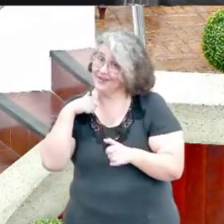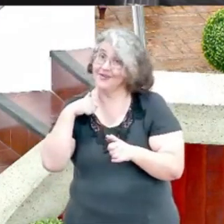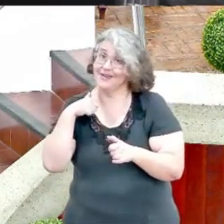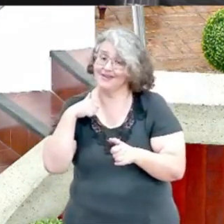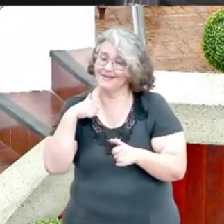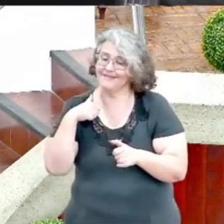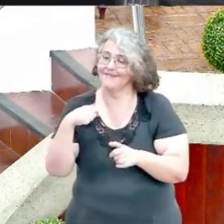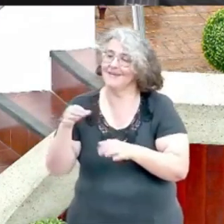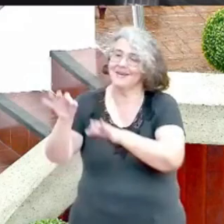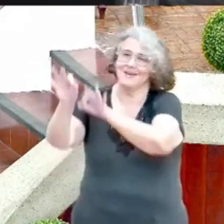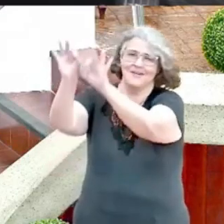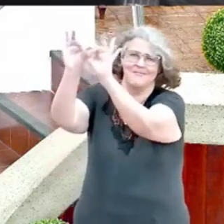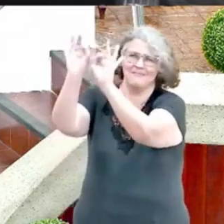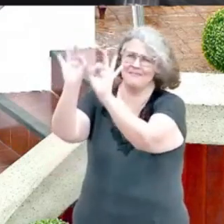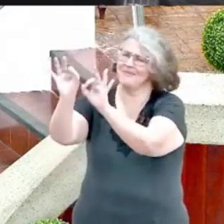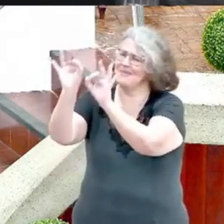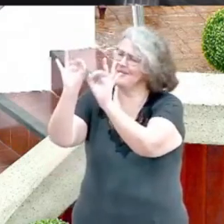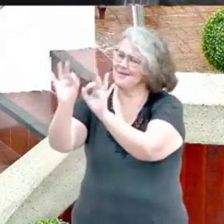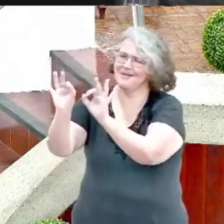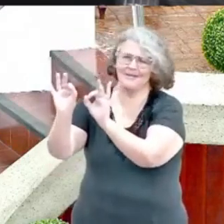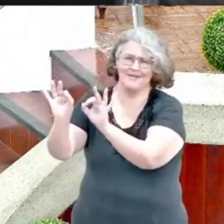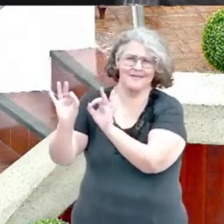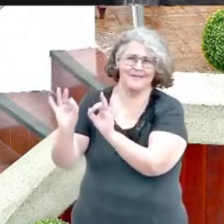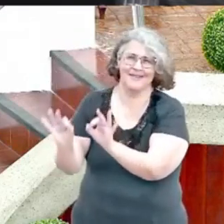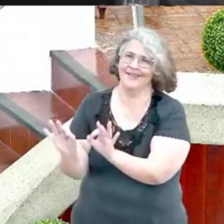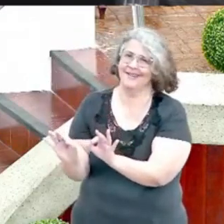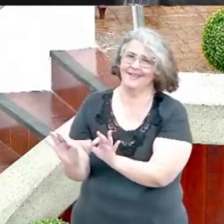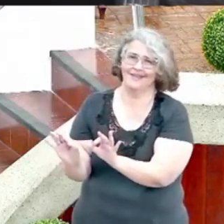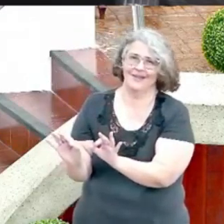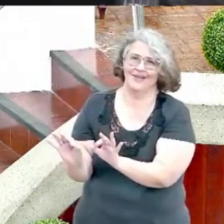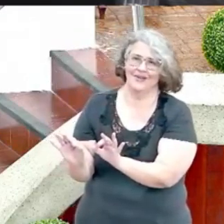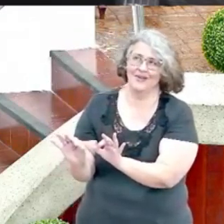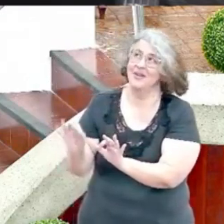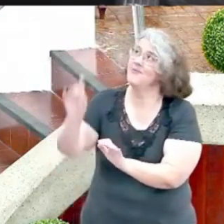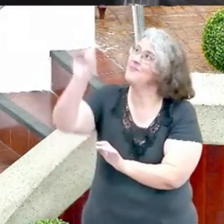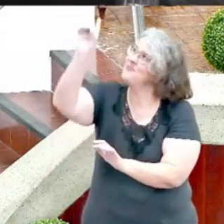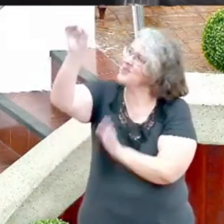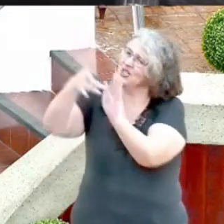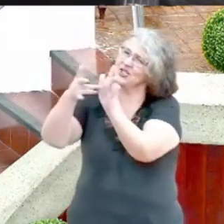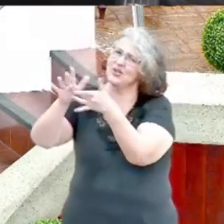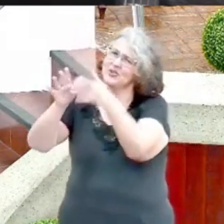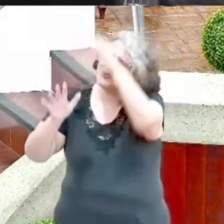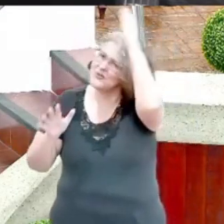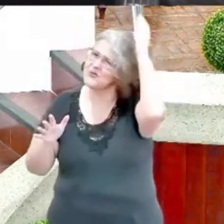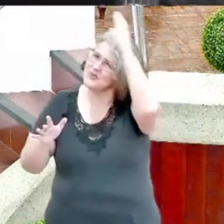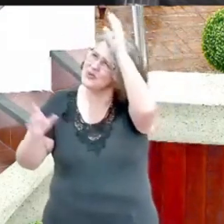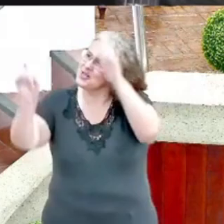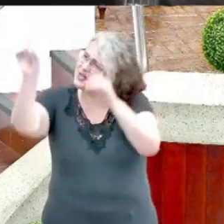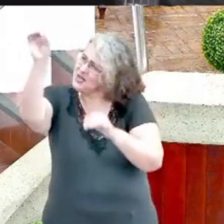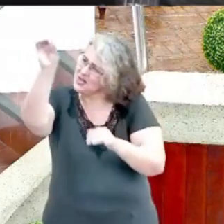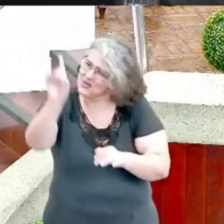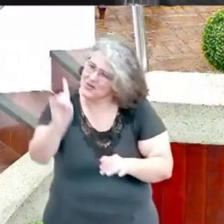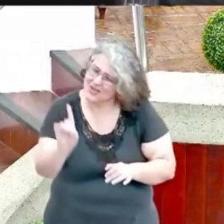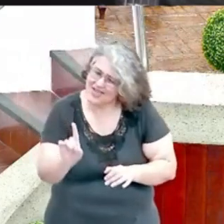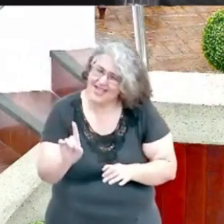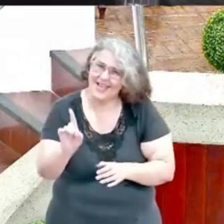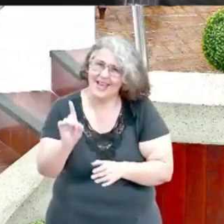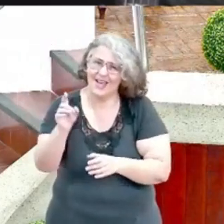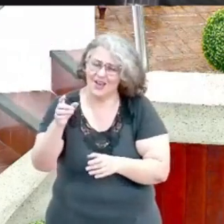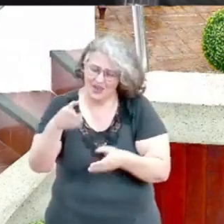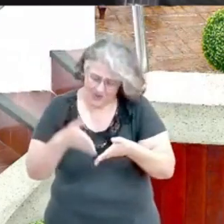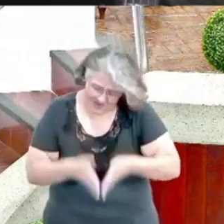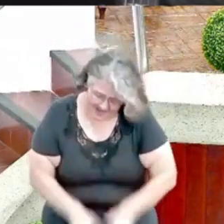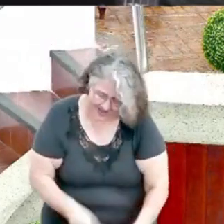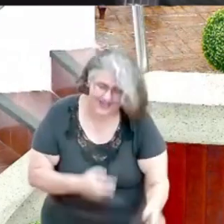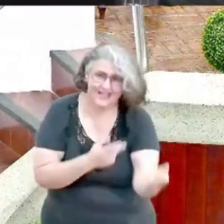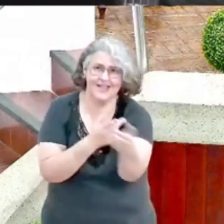deslize. Jesus Cristo, Deus encarnado, realizou o perfeito sacrifício. Ele foi